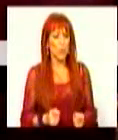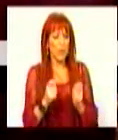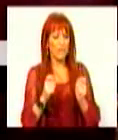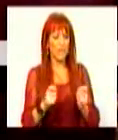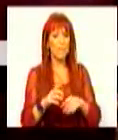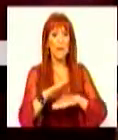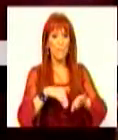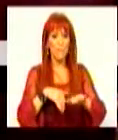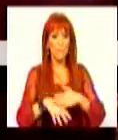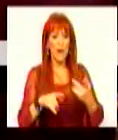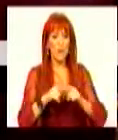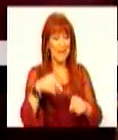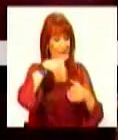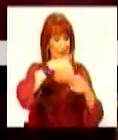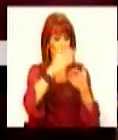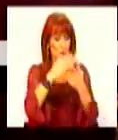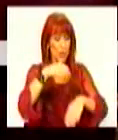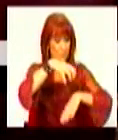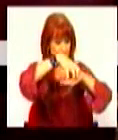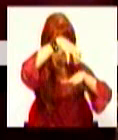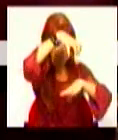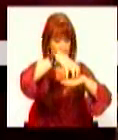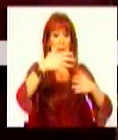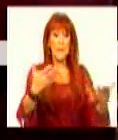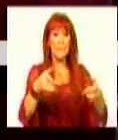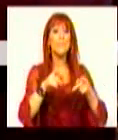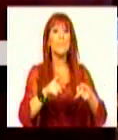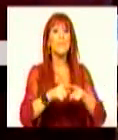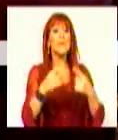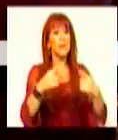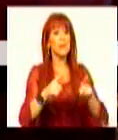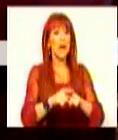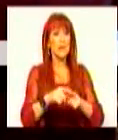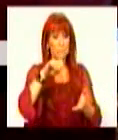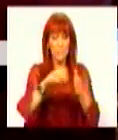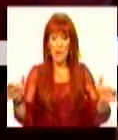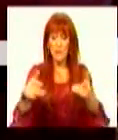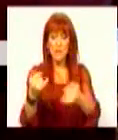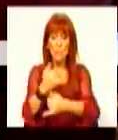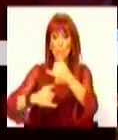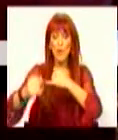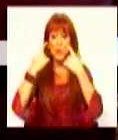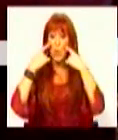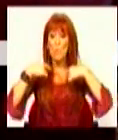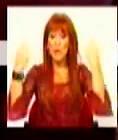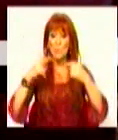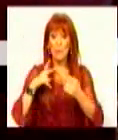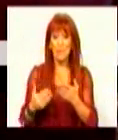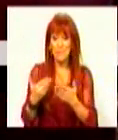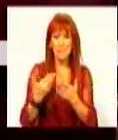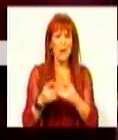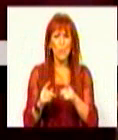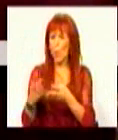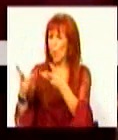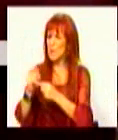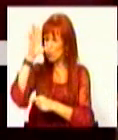investimento que é feito nas escolas em edificado está centralizado na contrapartida pública nacional e não no